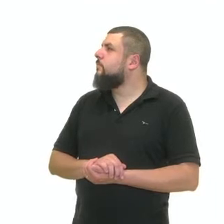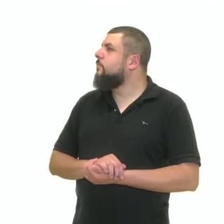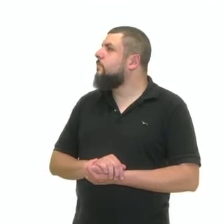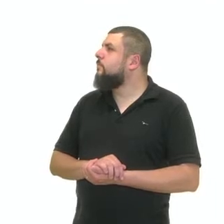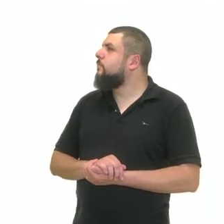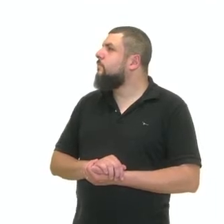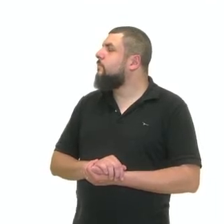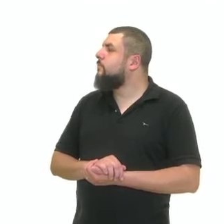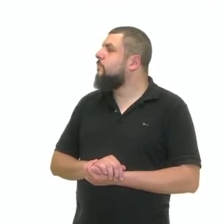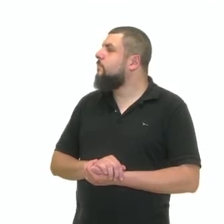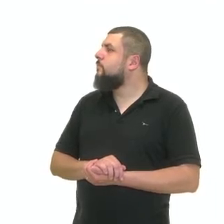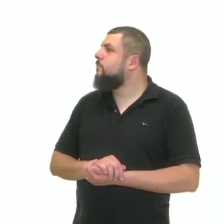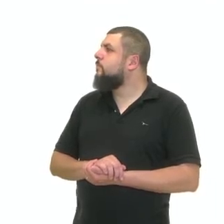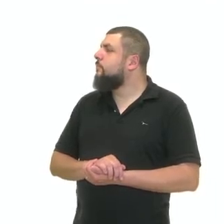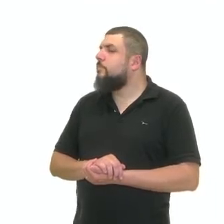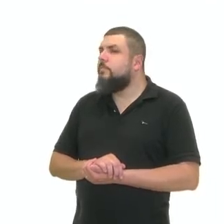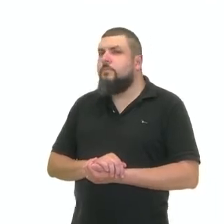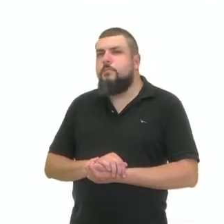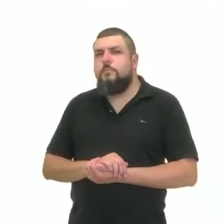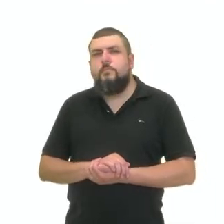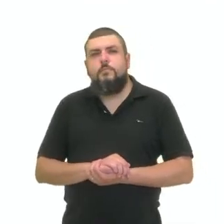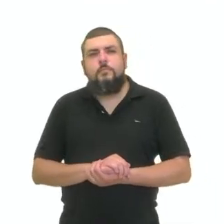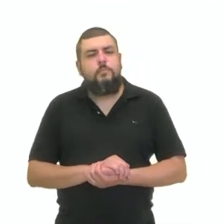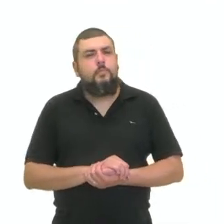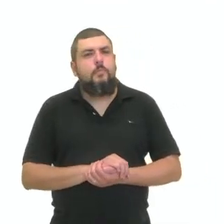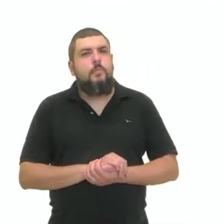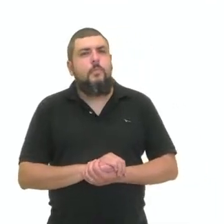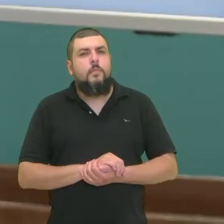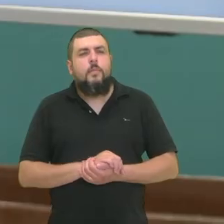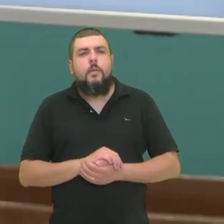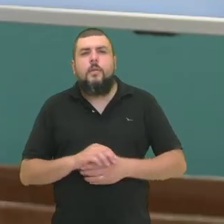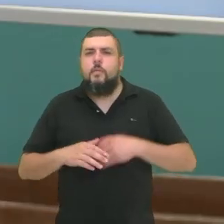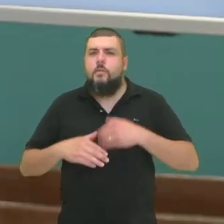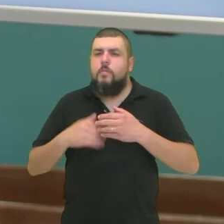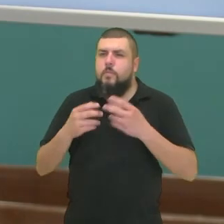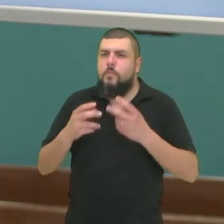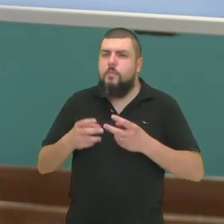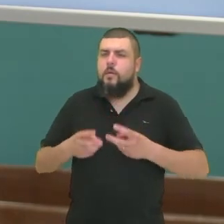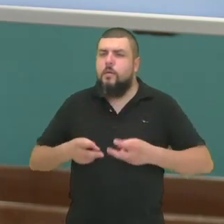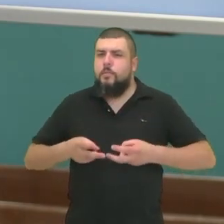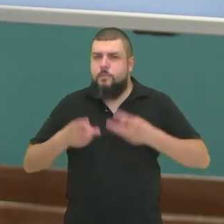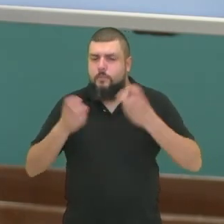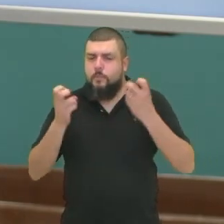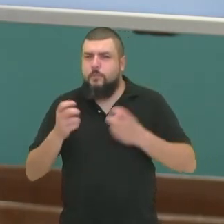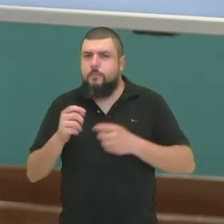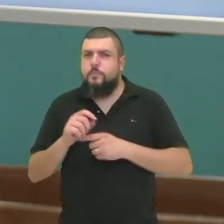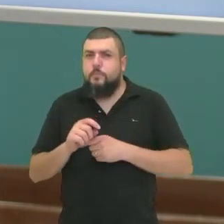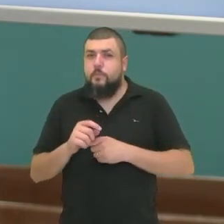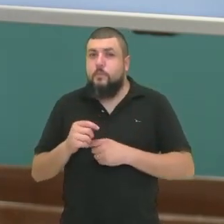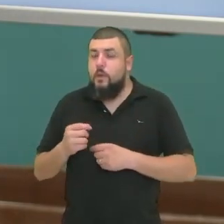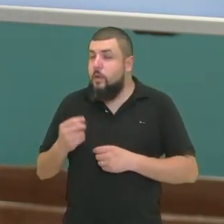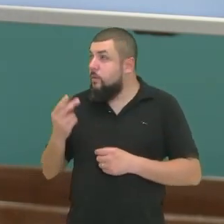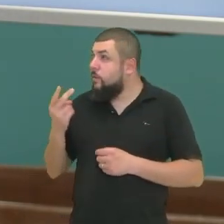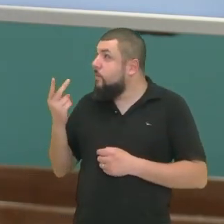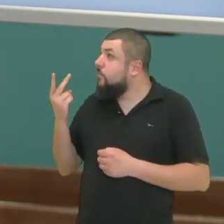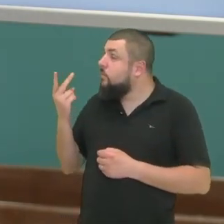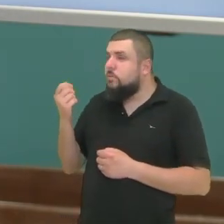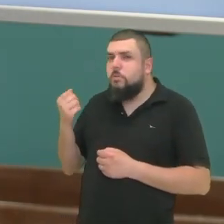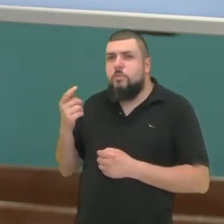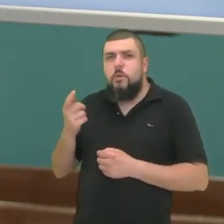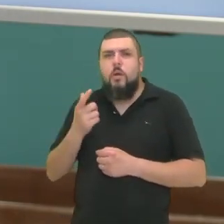devia acabar e a Índia deveria se tornar um país independente. É curioso que eles conseguiram ganhar